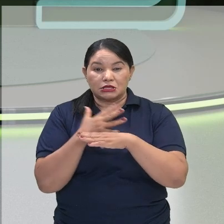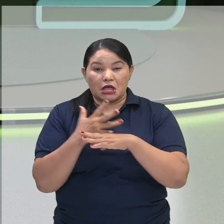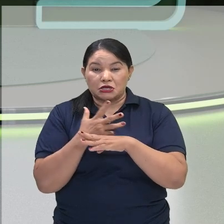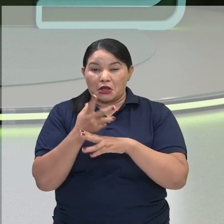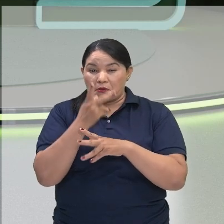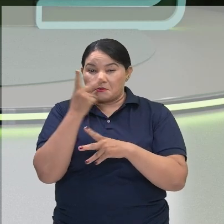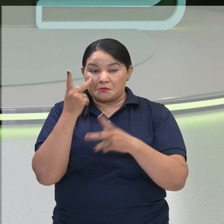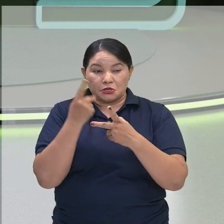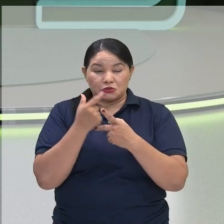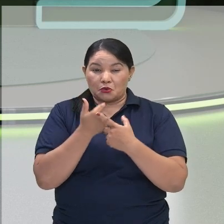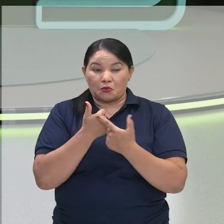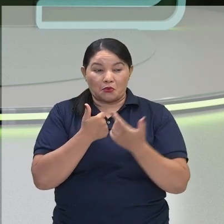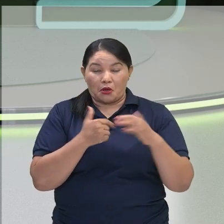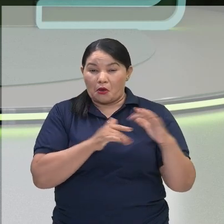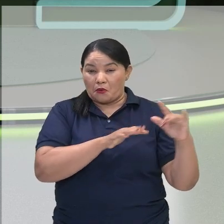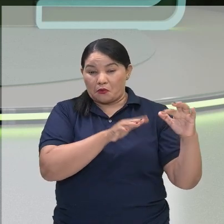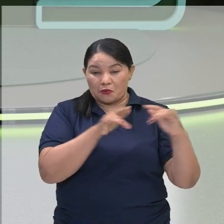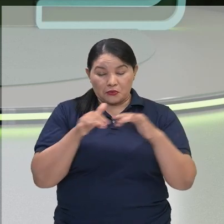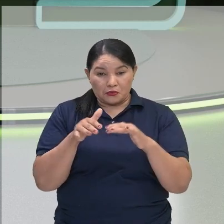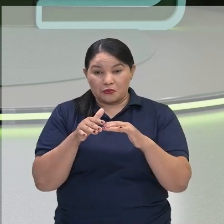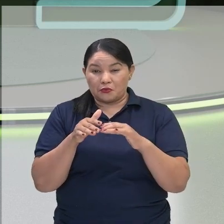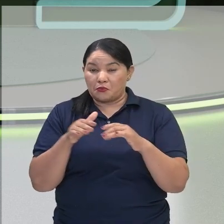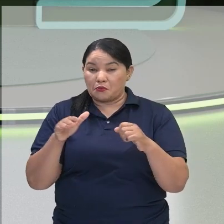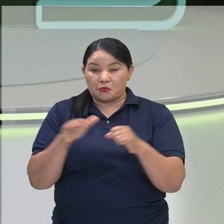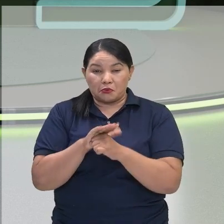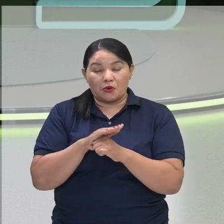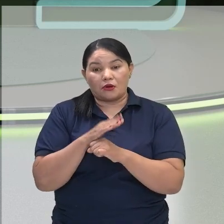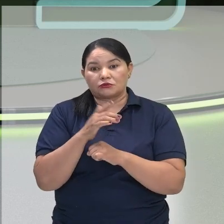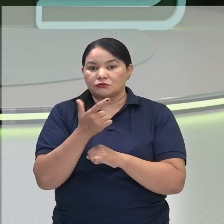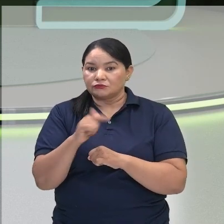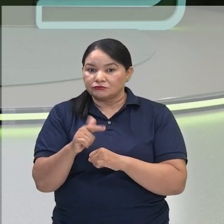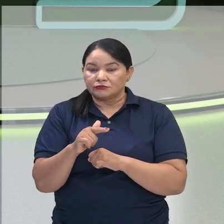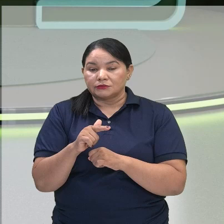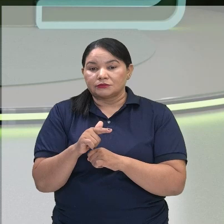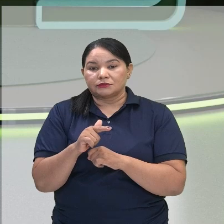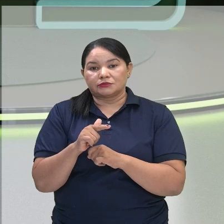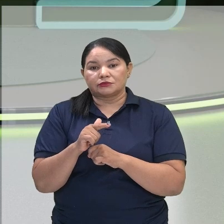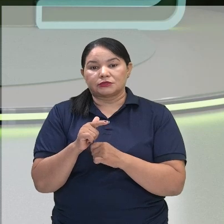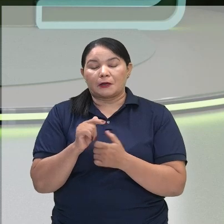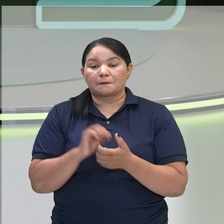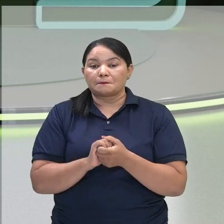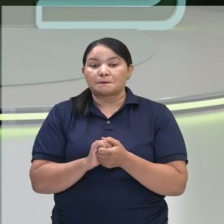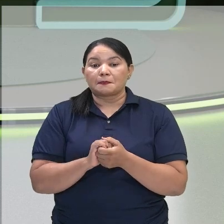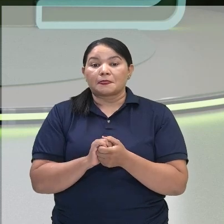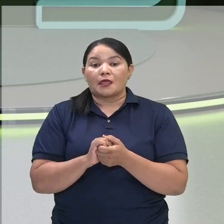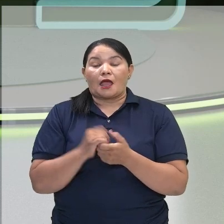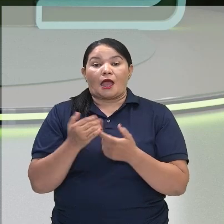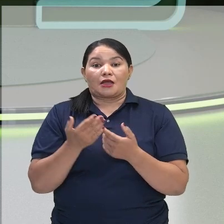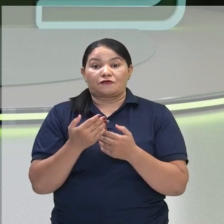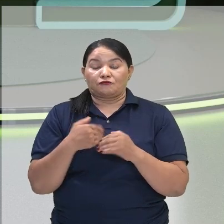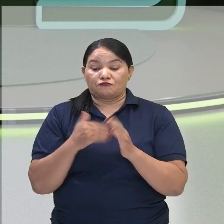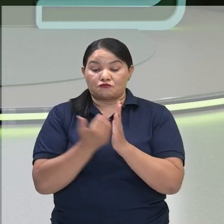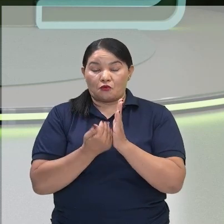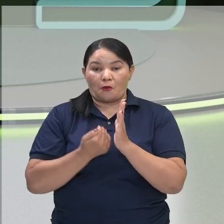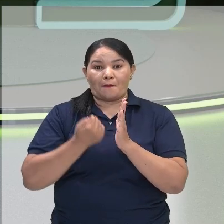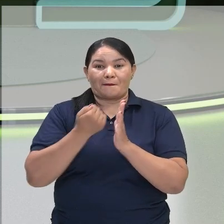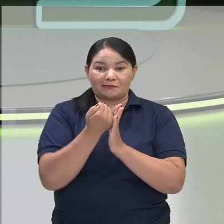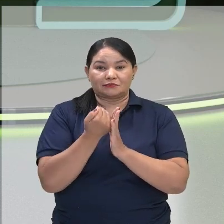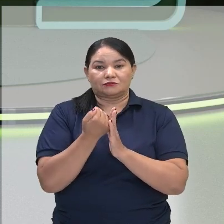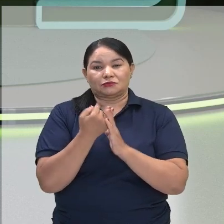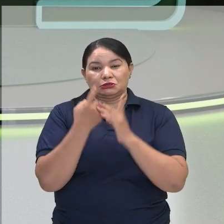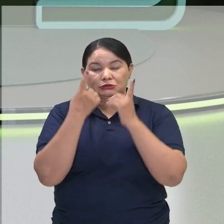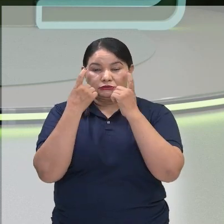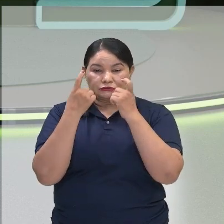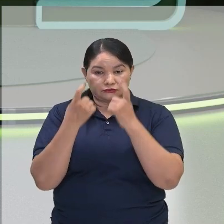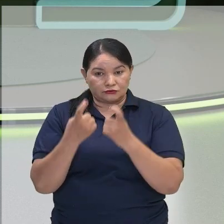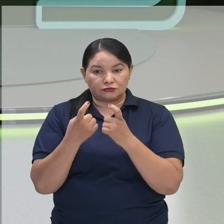de pessoas, né, não tinha infraestrutura suficiente. E aí o que vai acontecer, né? A gente vê um aumento da violência,